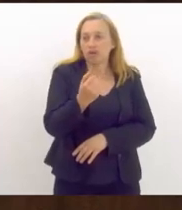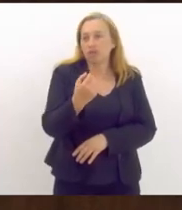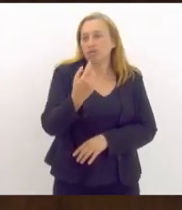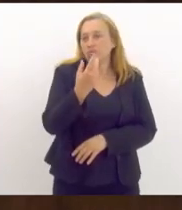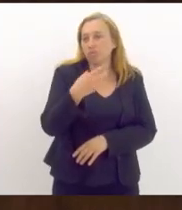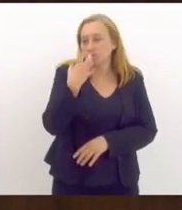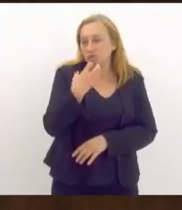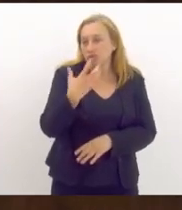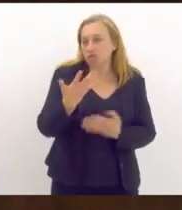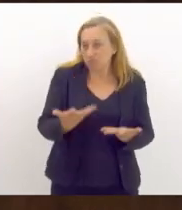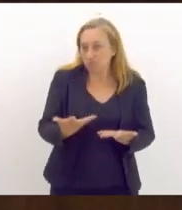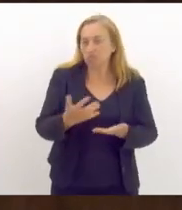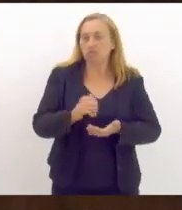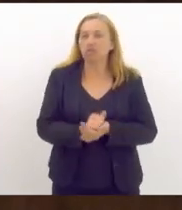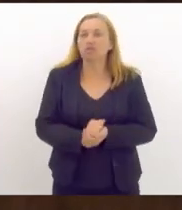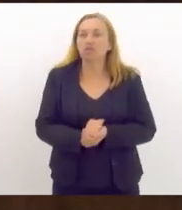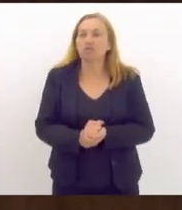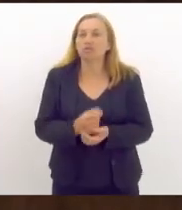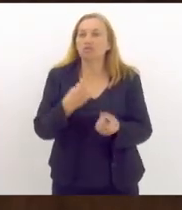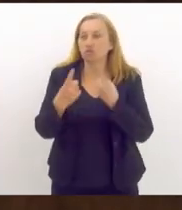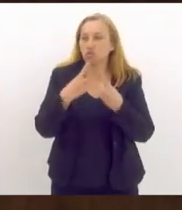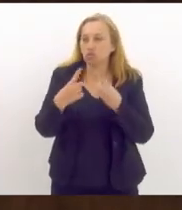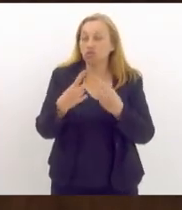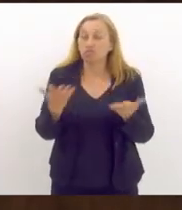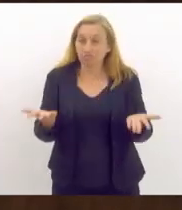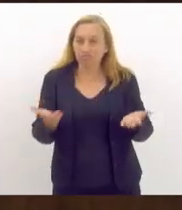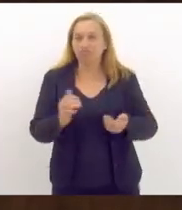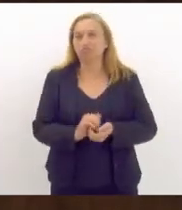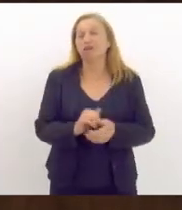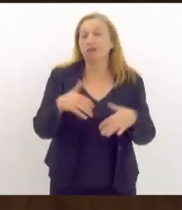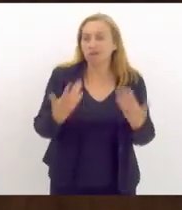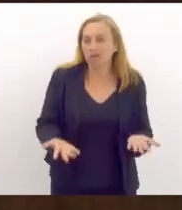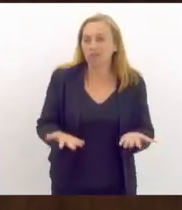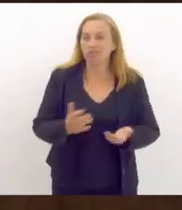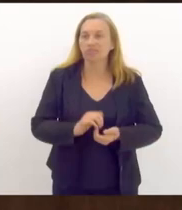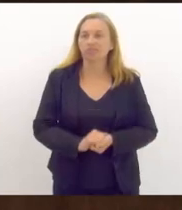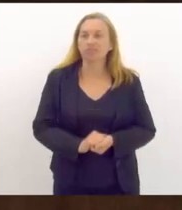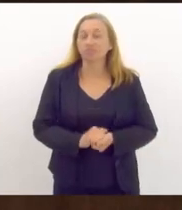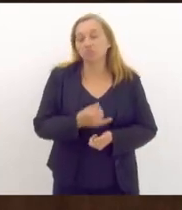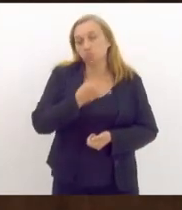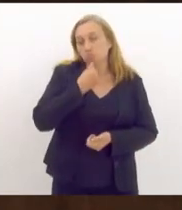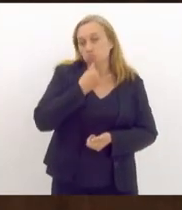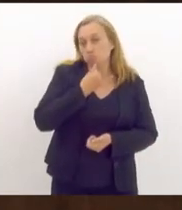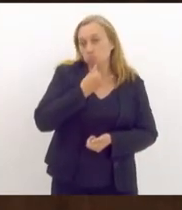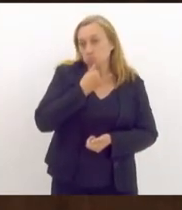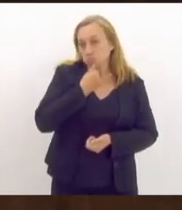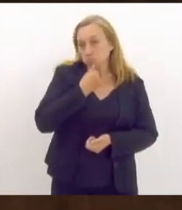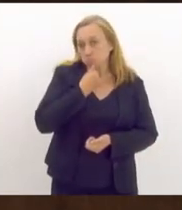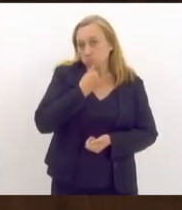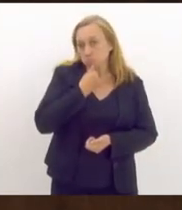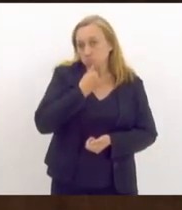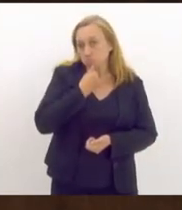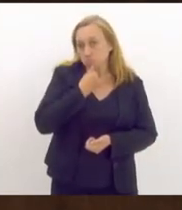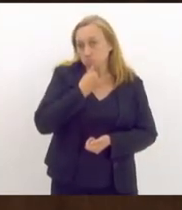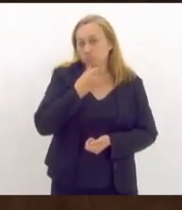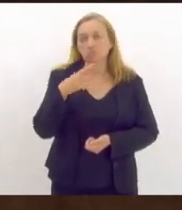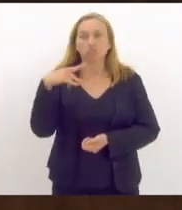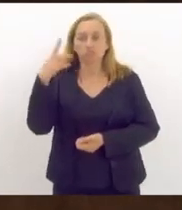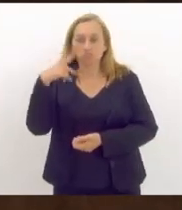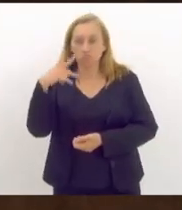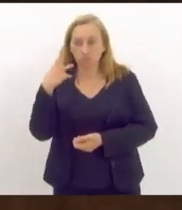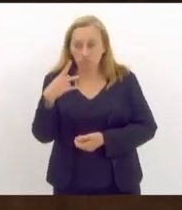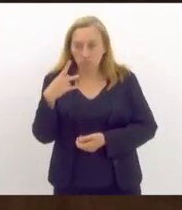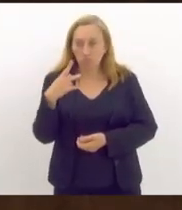e a gente aqui entrou numa discussão subjetiva Então eu fico triste que o Parlamento Fluminense